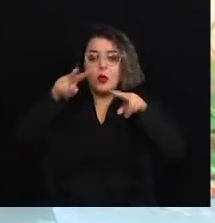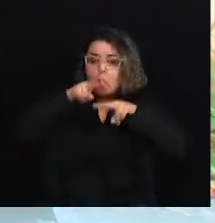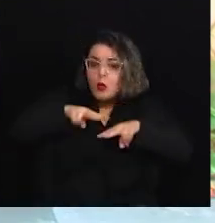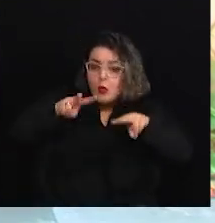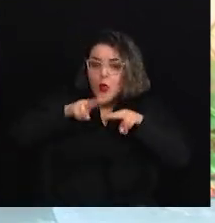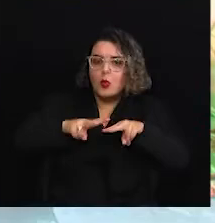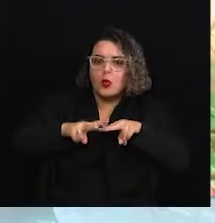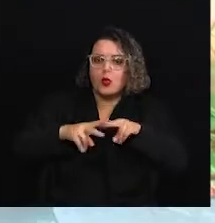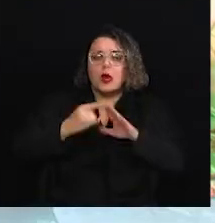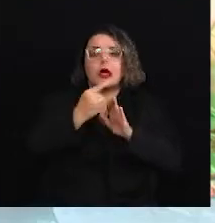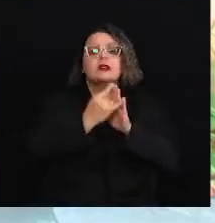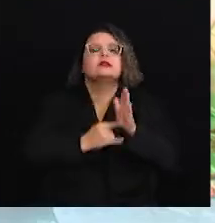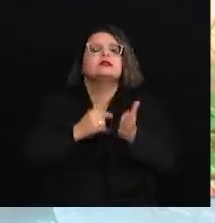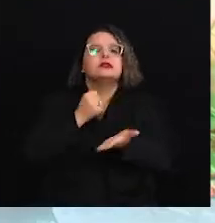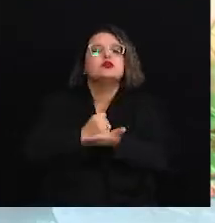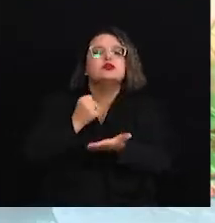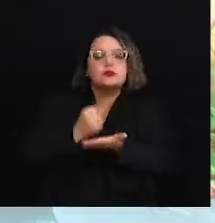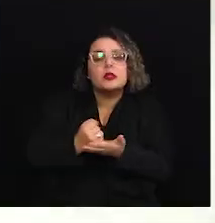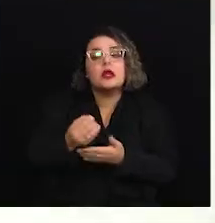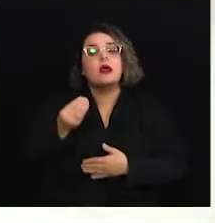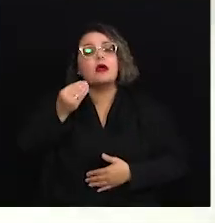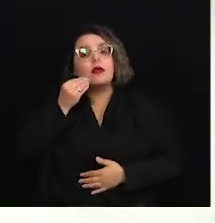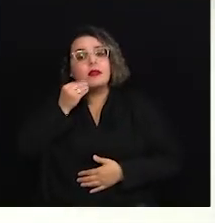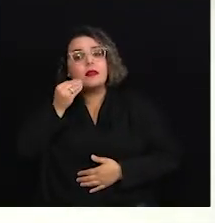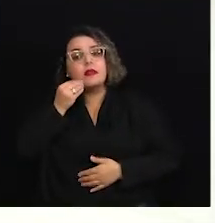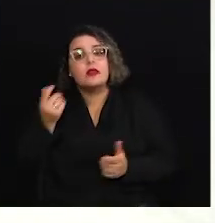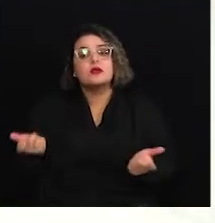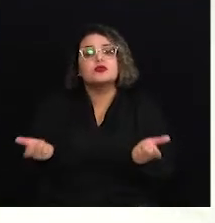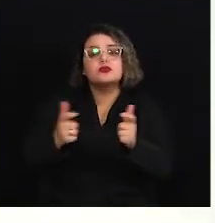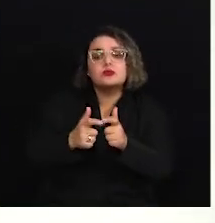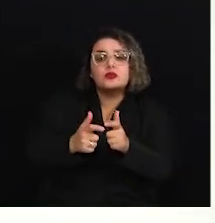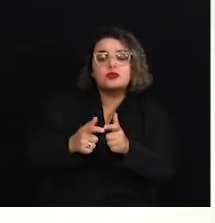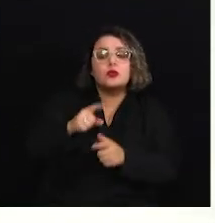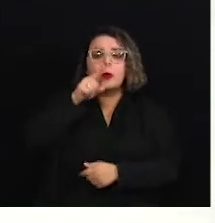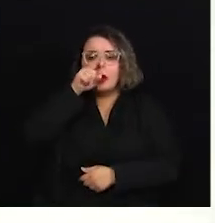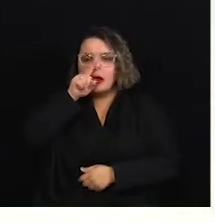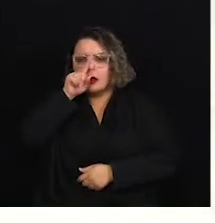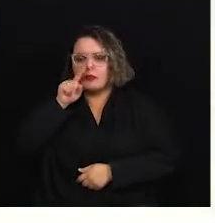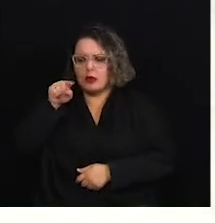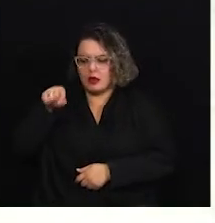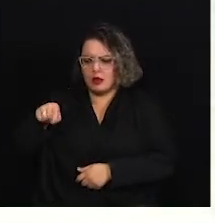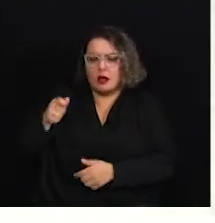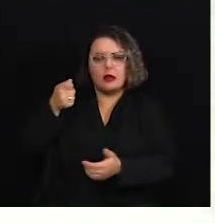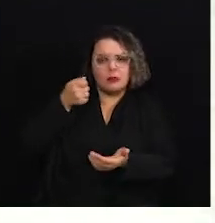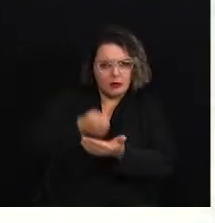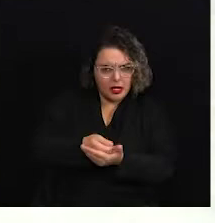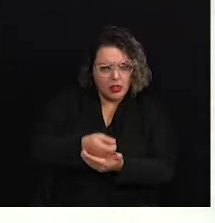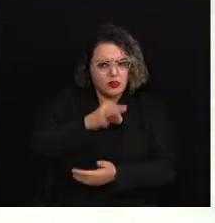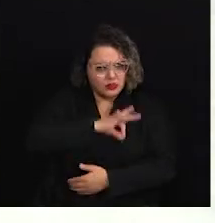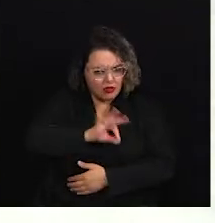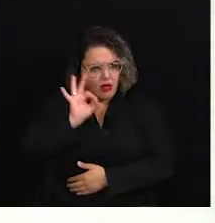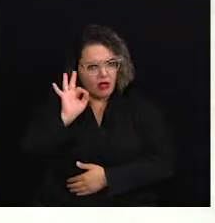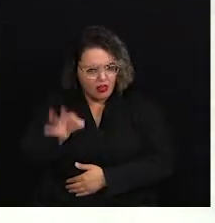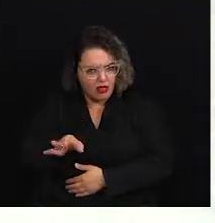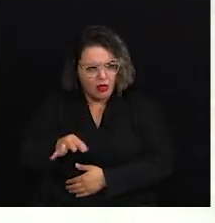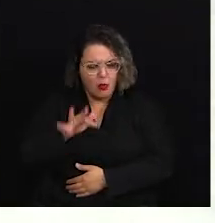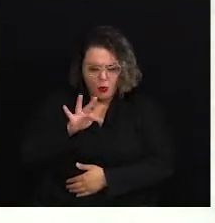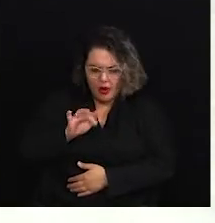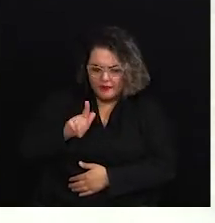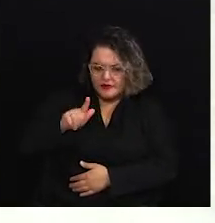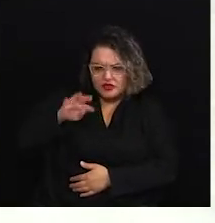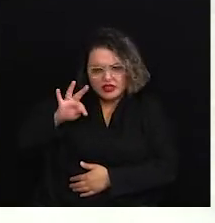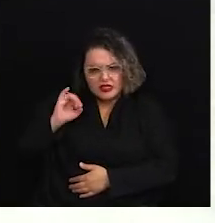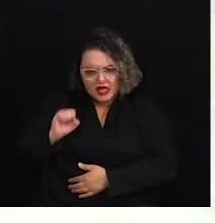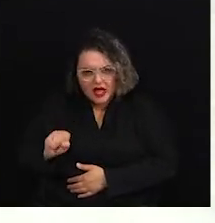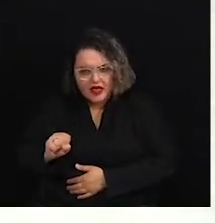tentando olhar documentos dessas contratadas para tentar diminuir esse risco. Então, ou seja, será que esse cara paga o salário em dia? Será que ele paga o